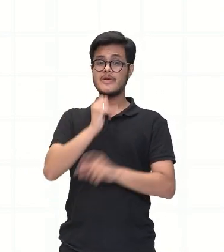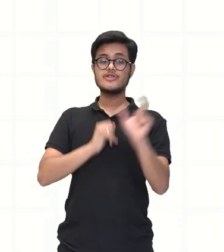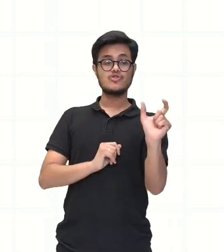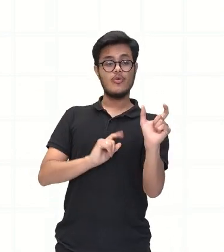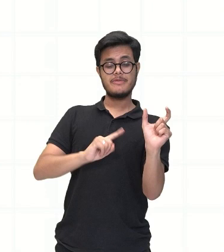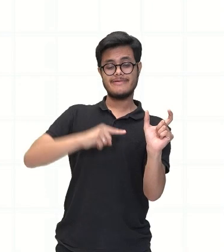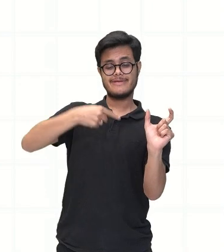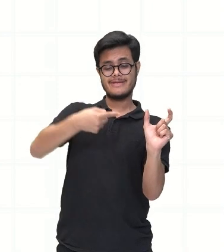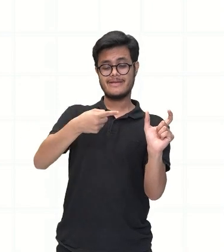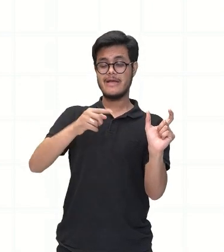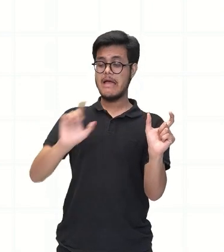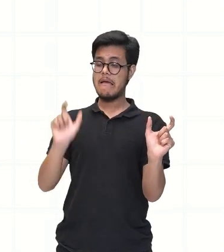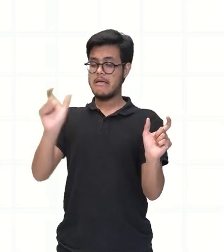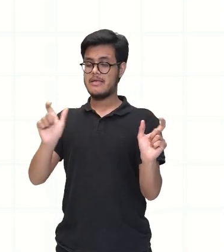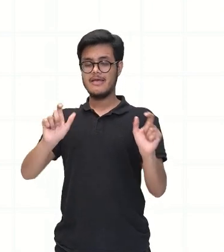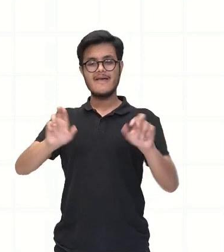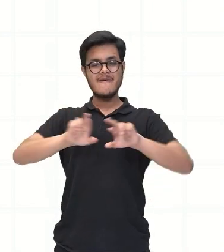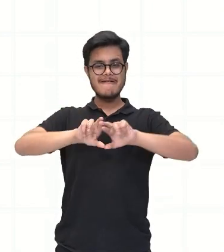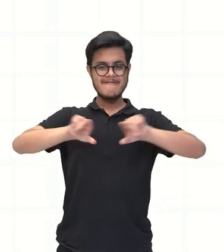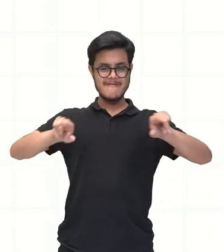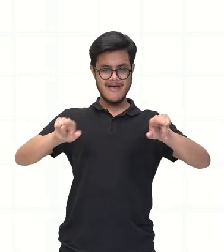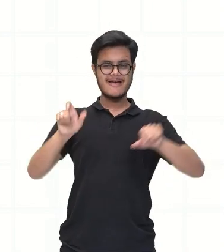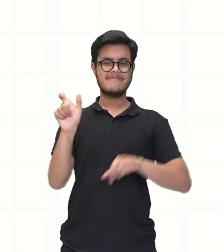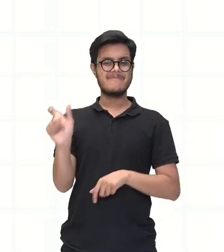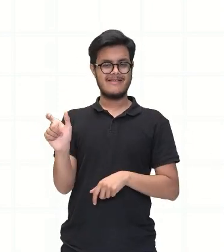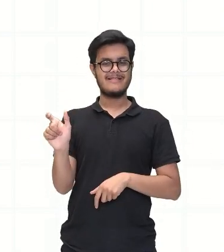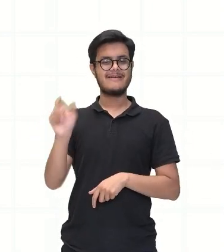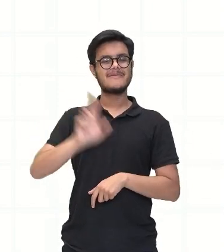compostos. Nomes compostos, foi o que estávamos